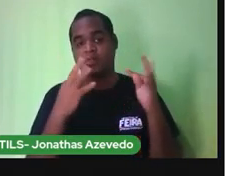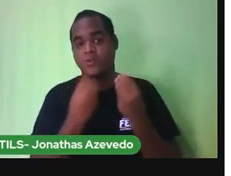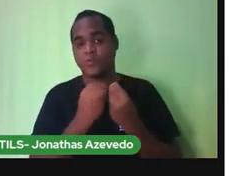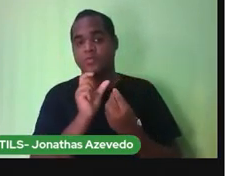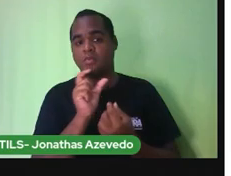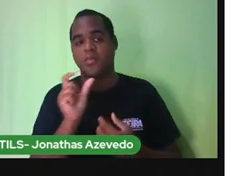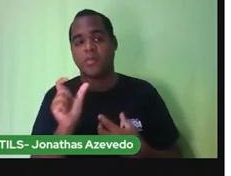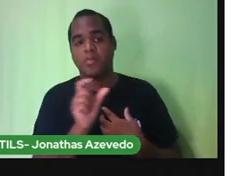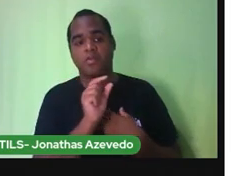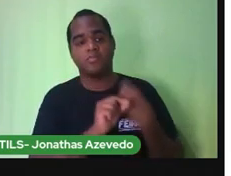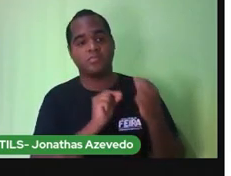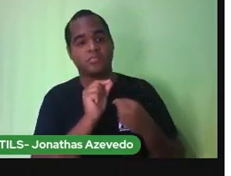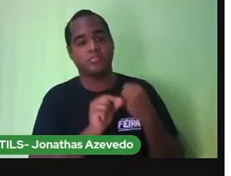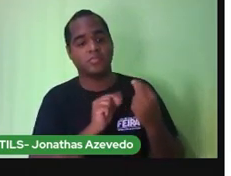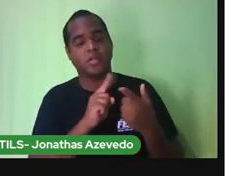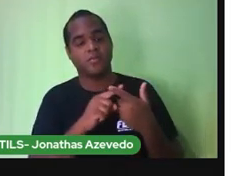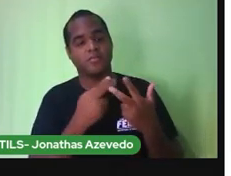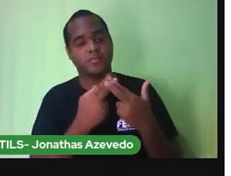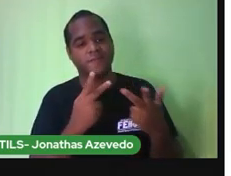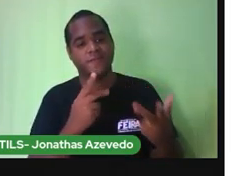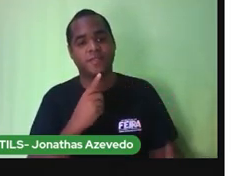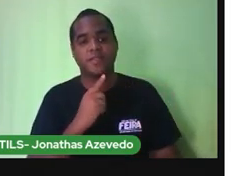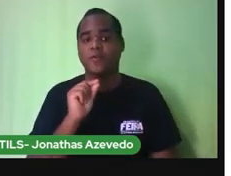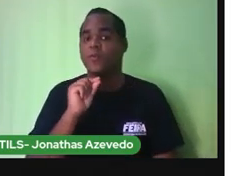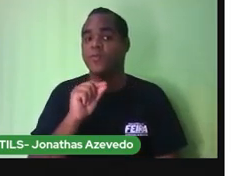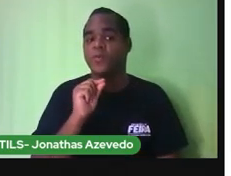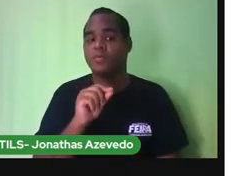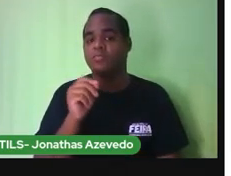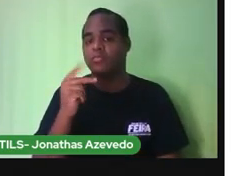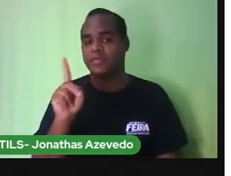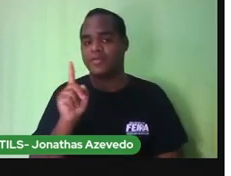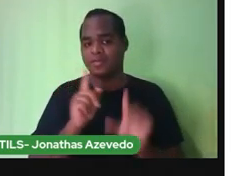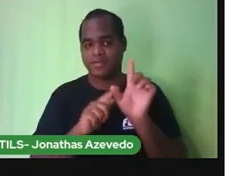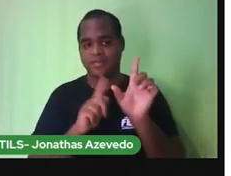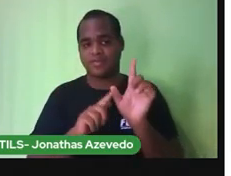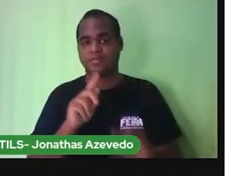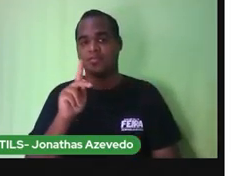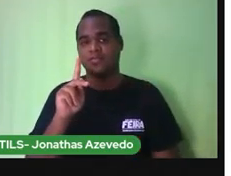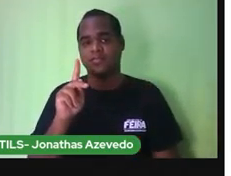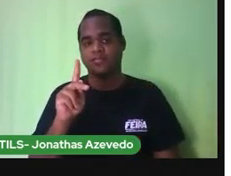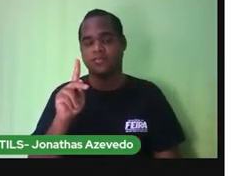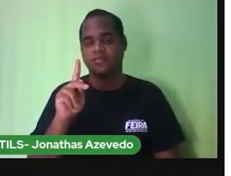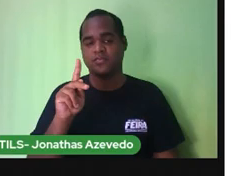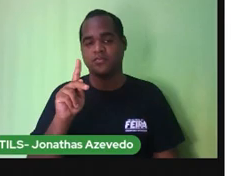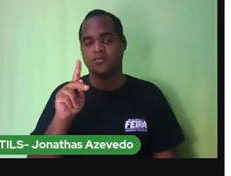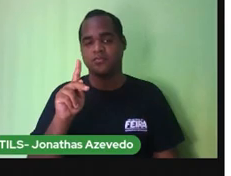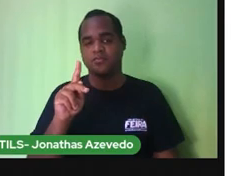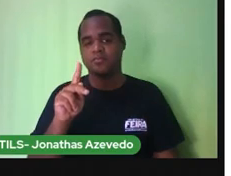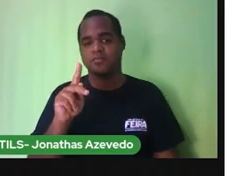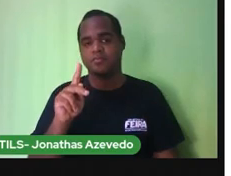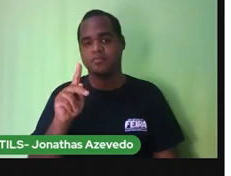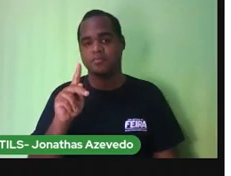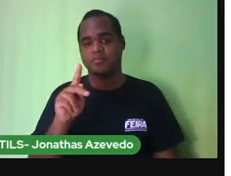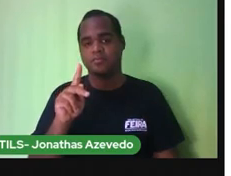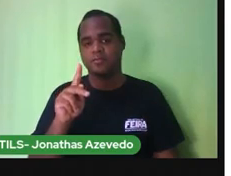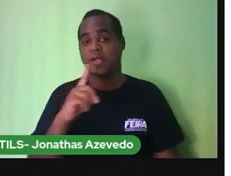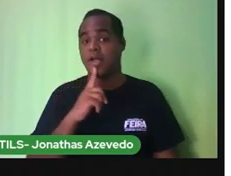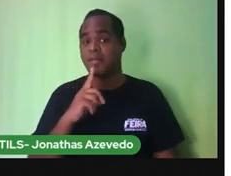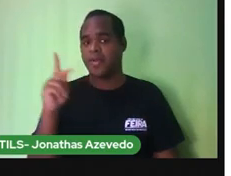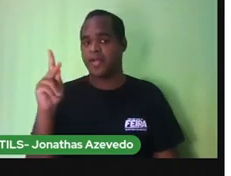palavras e aparecem a letrinha B olha no texto tem letrinha P